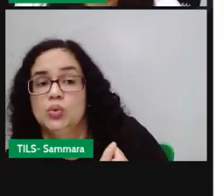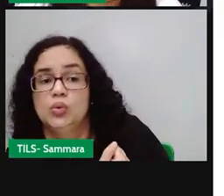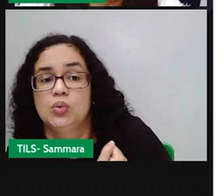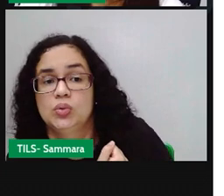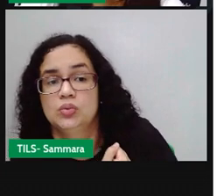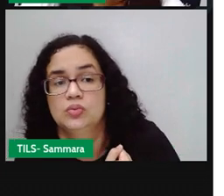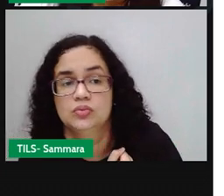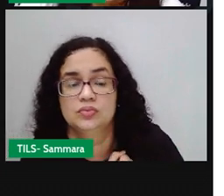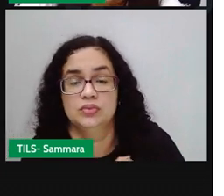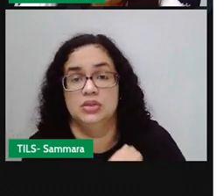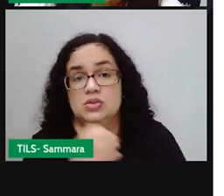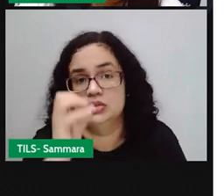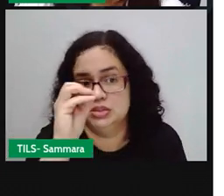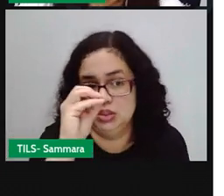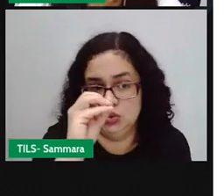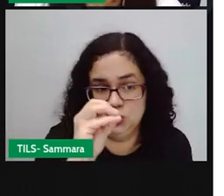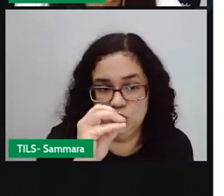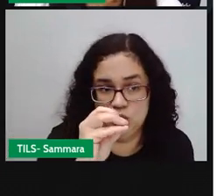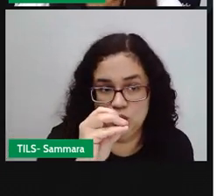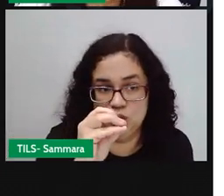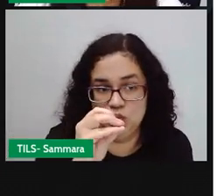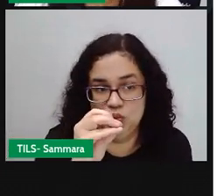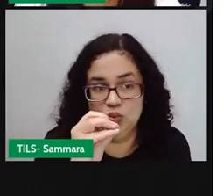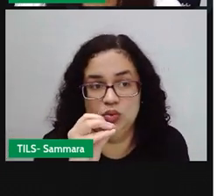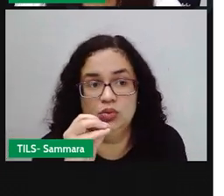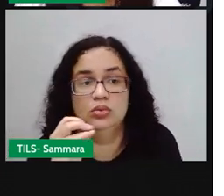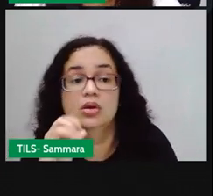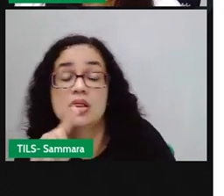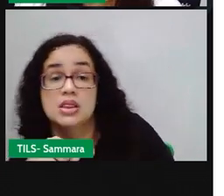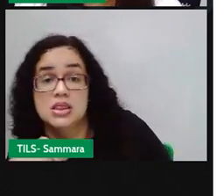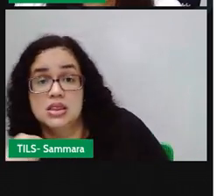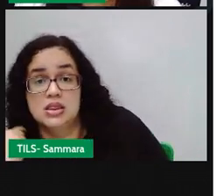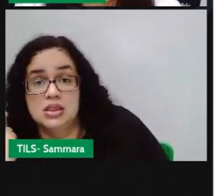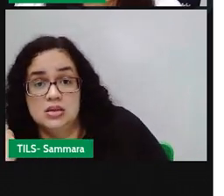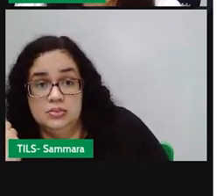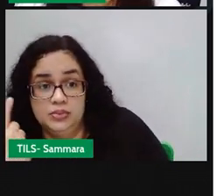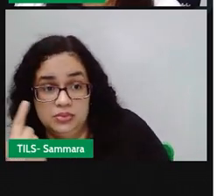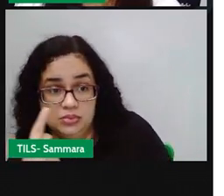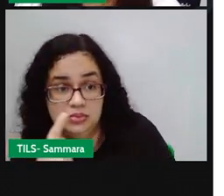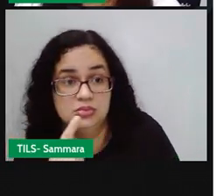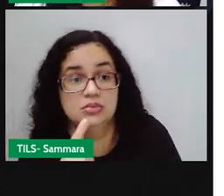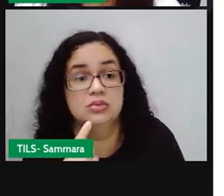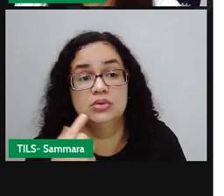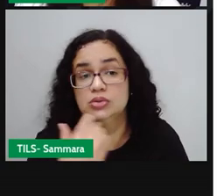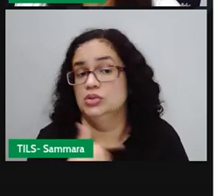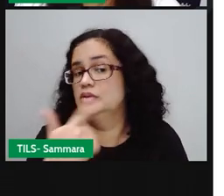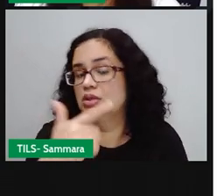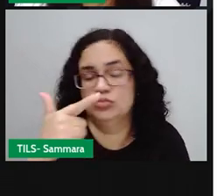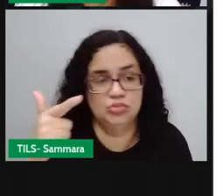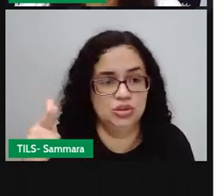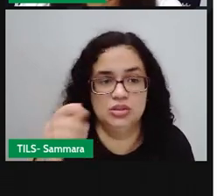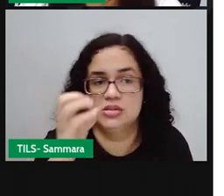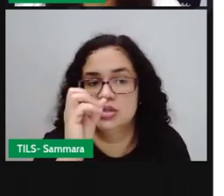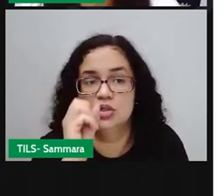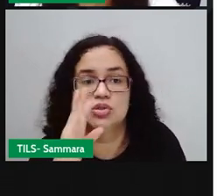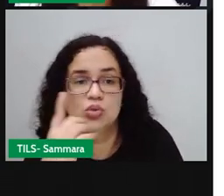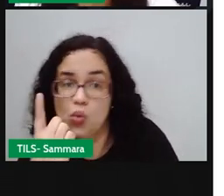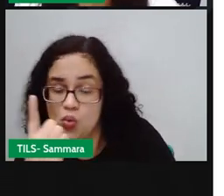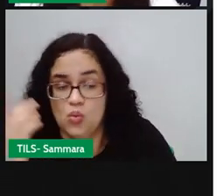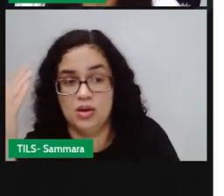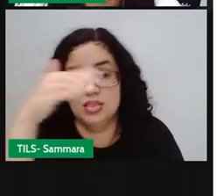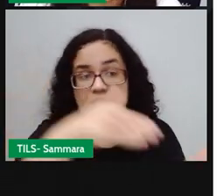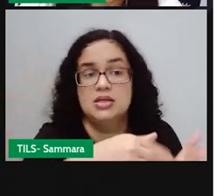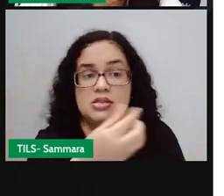tem o dominó lá com zero, que foi algo introduzido depois, né? Porque o dominó original não tinha o zero, era só de 1